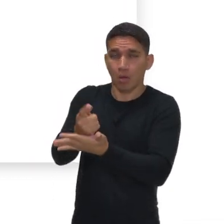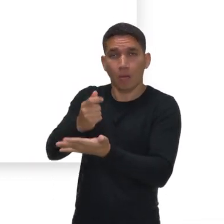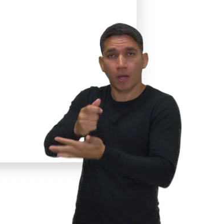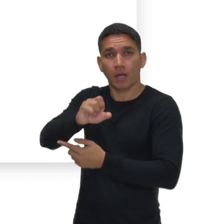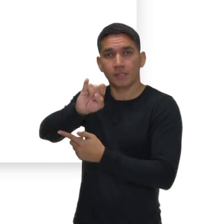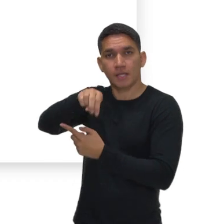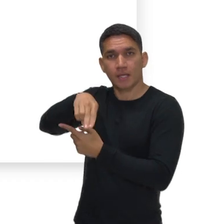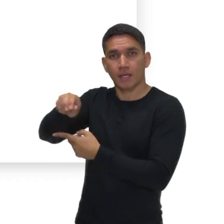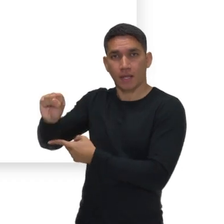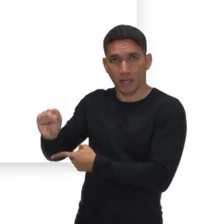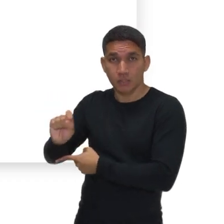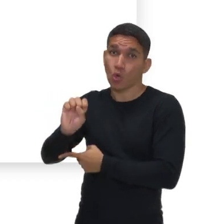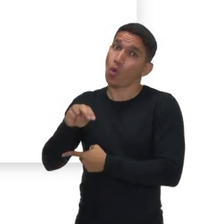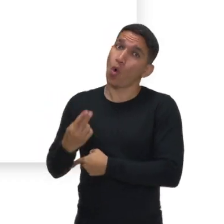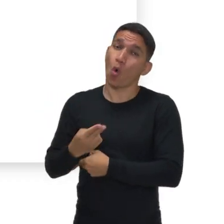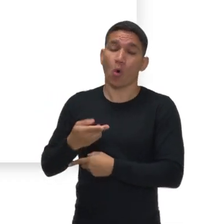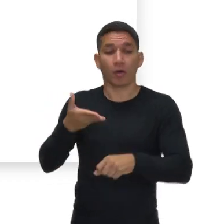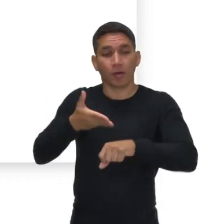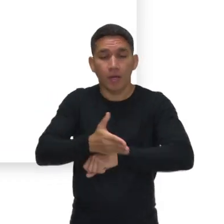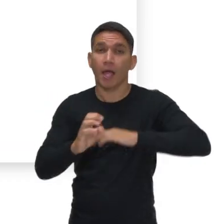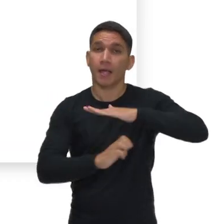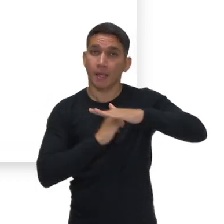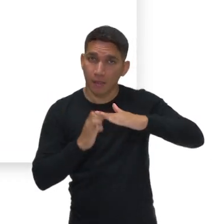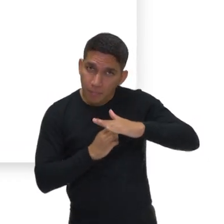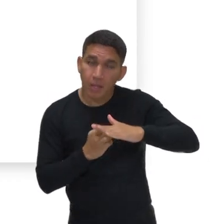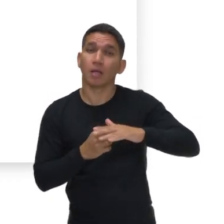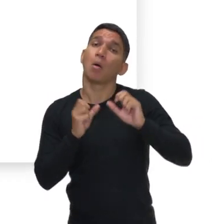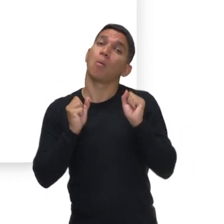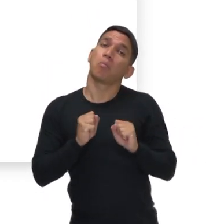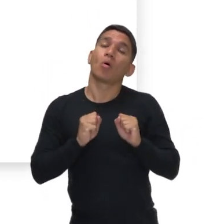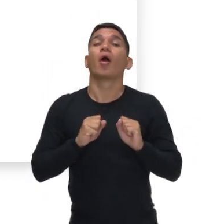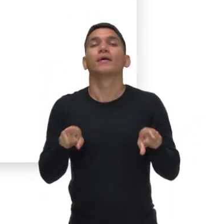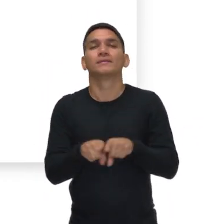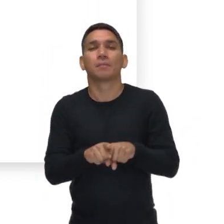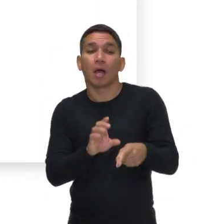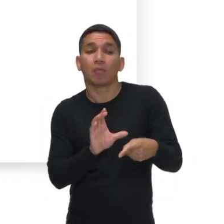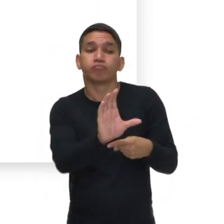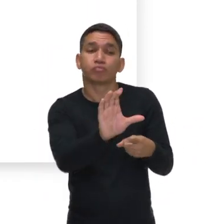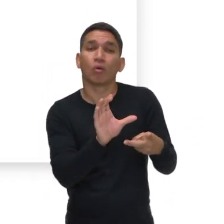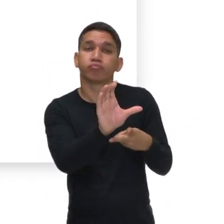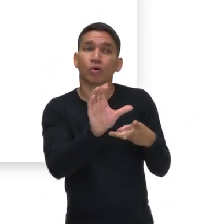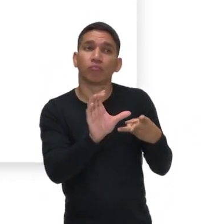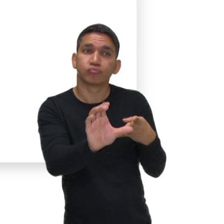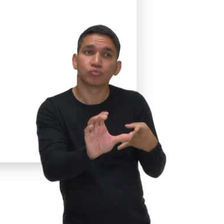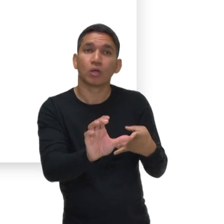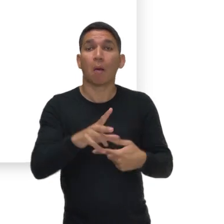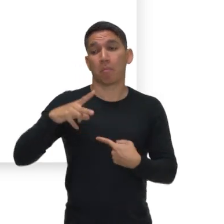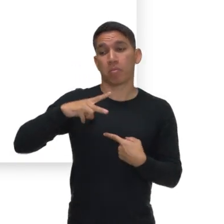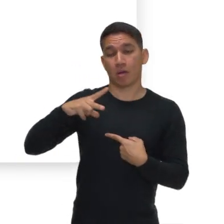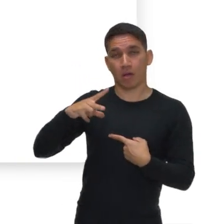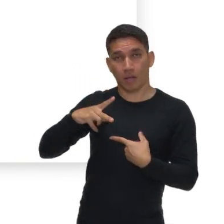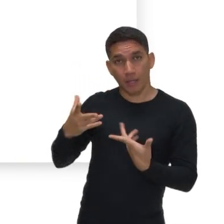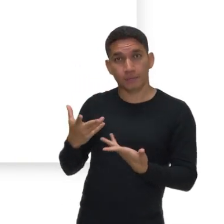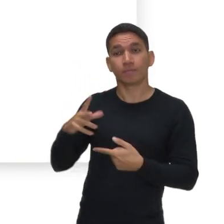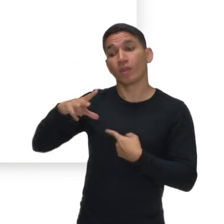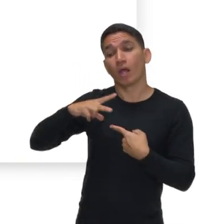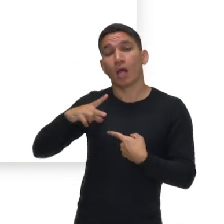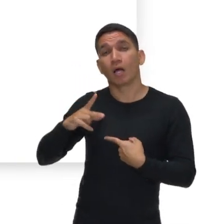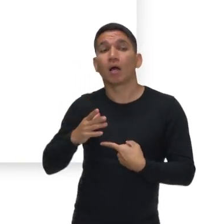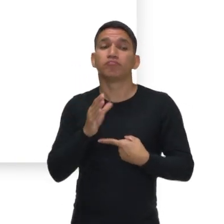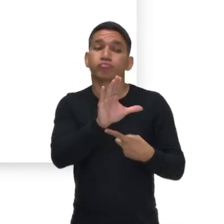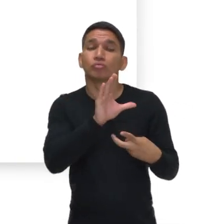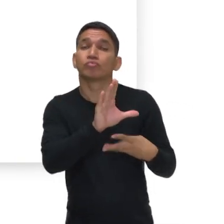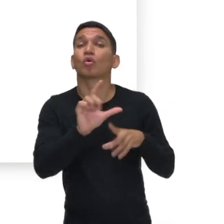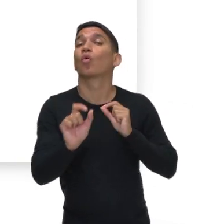seu próprio INSS ou empregado de uma empresa, ainda pode investir em uma previdência privada.